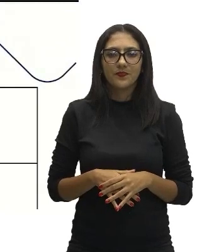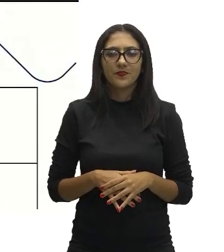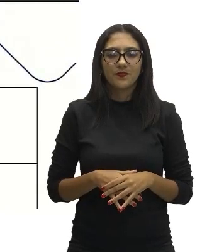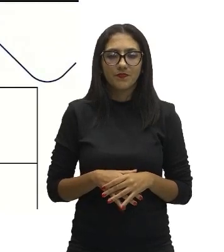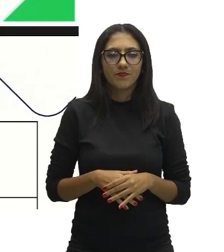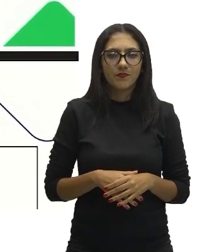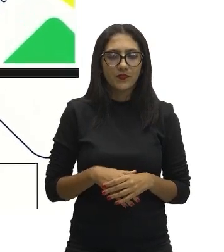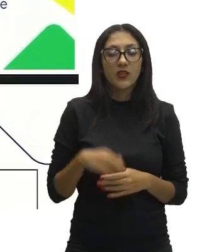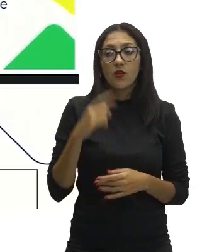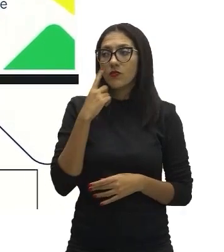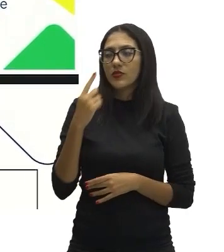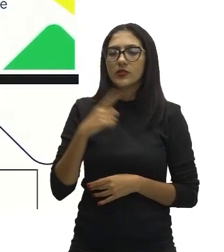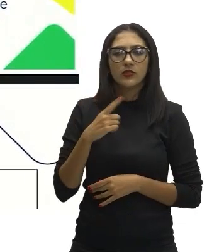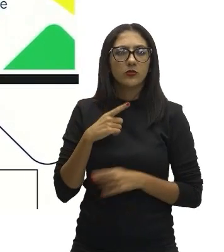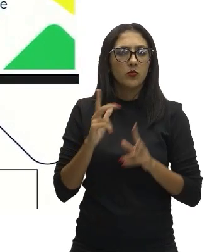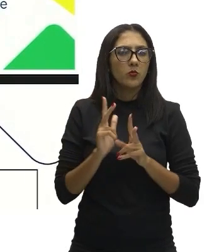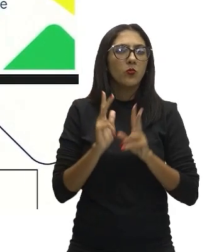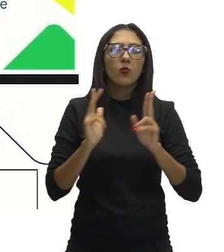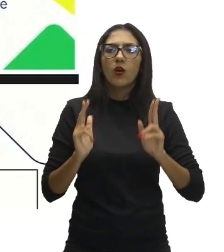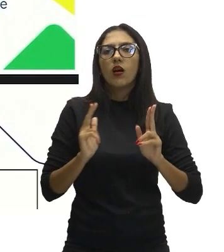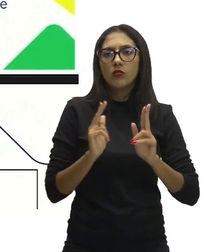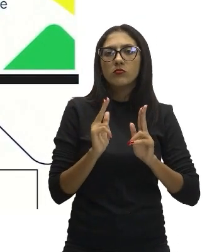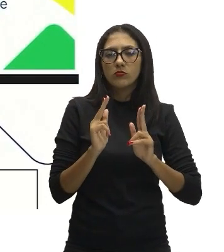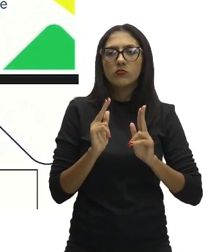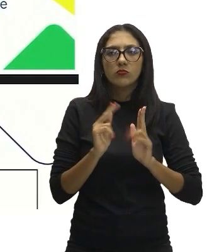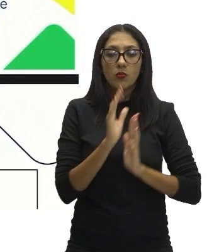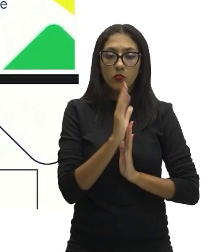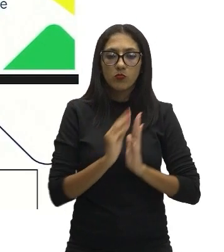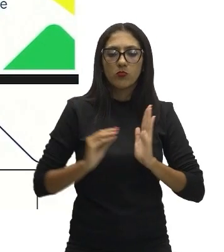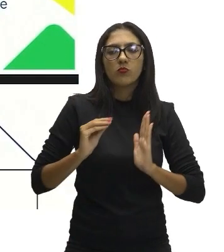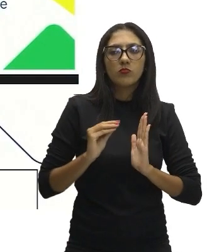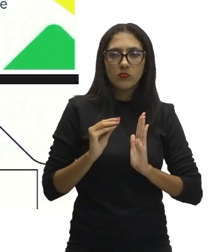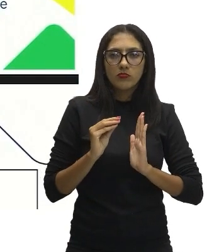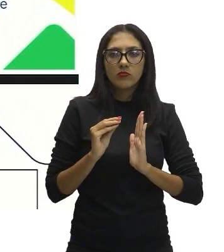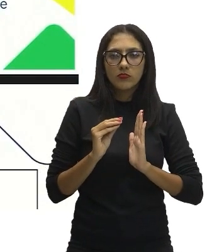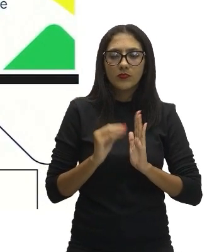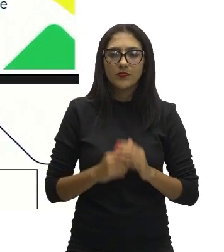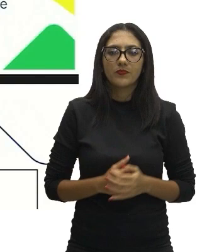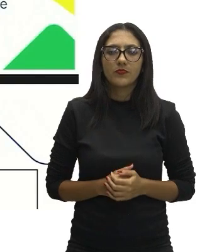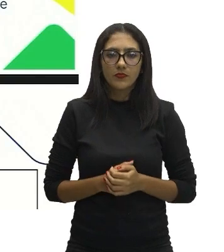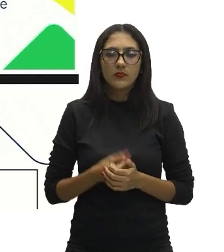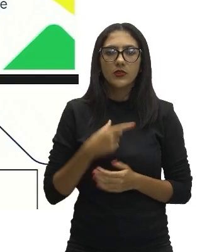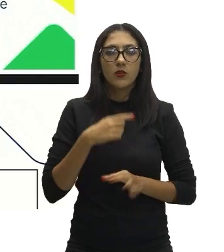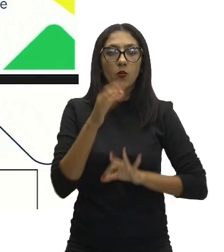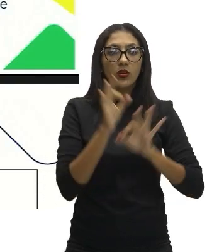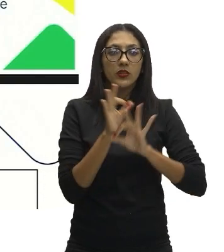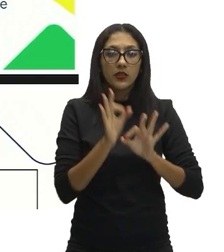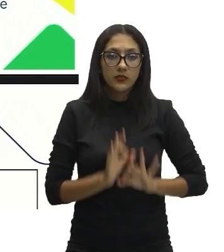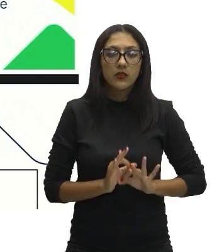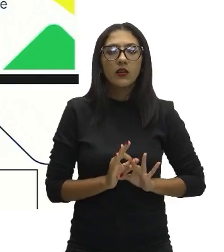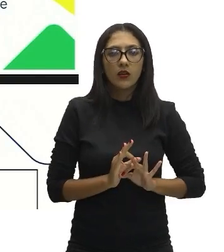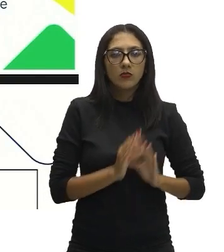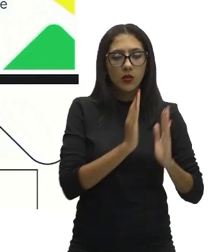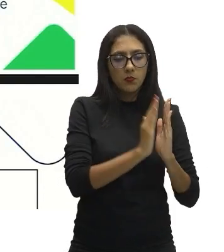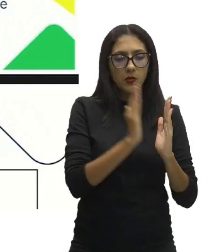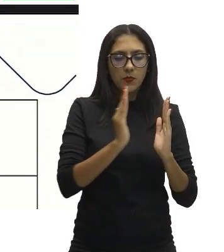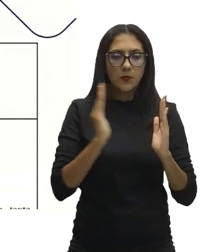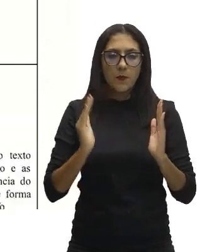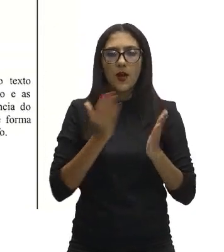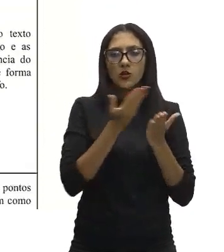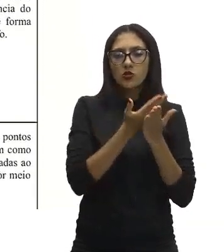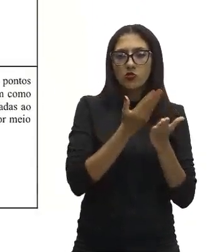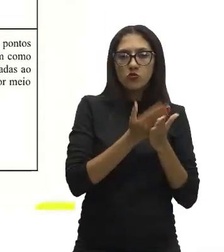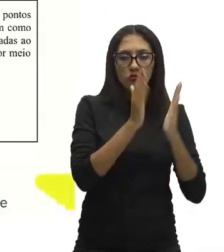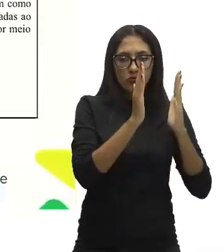os mesmos campos, tá? A gente tem o desenvolvimento do conteúdo, a coluna dos recursos midiáticos e as